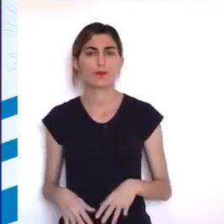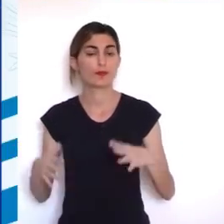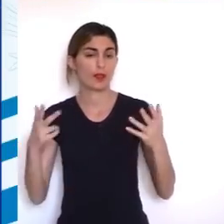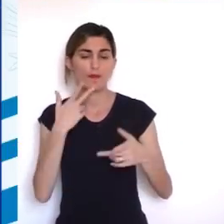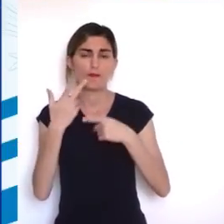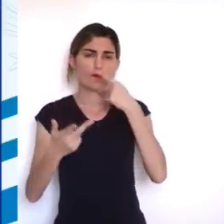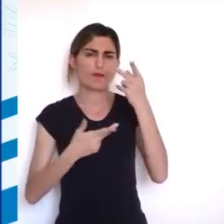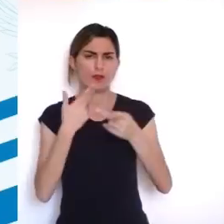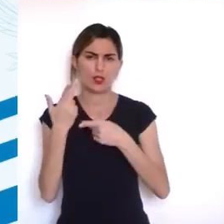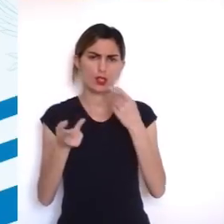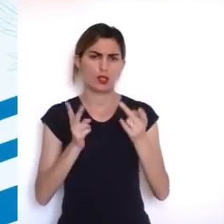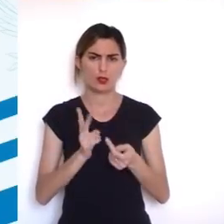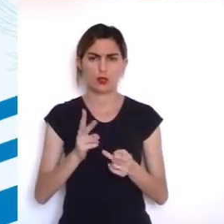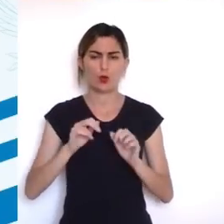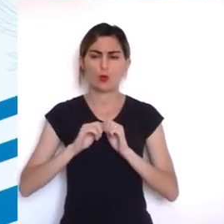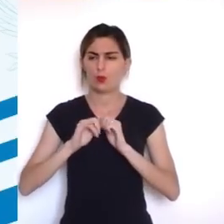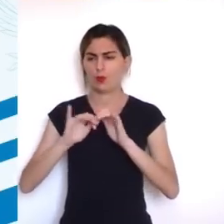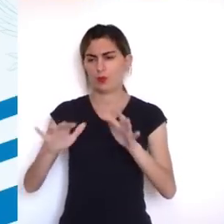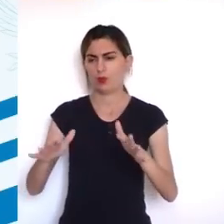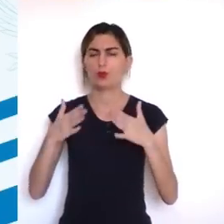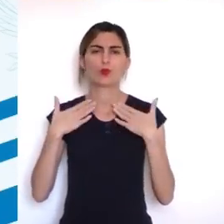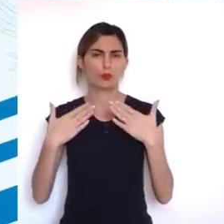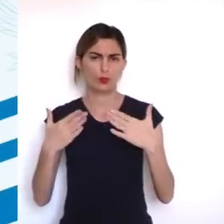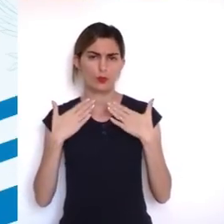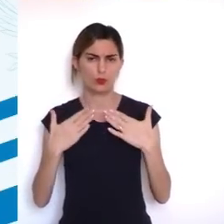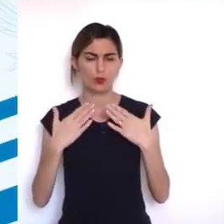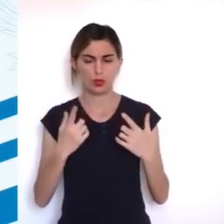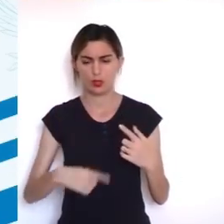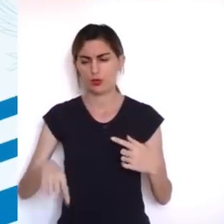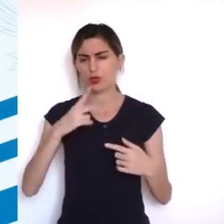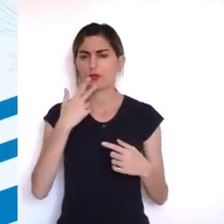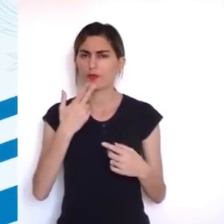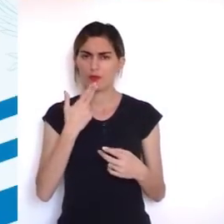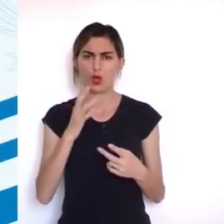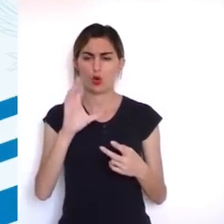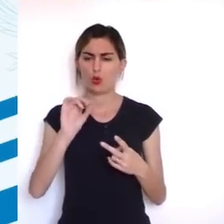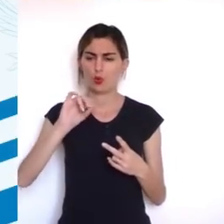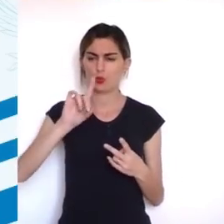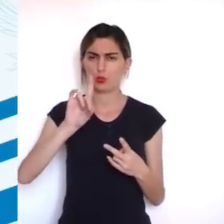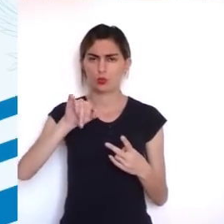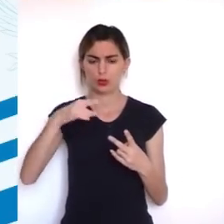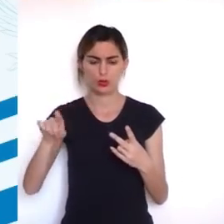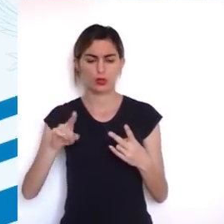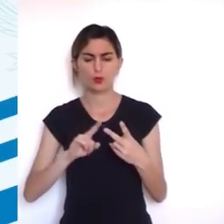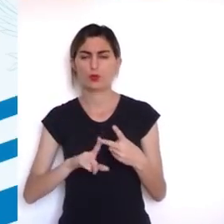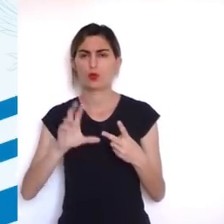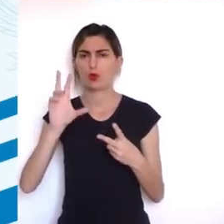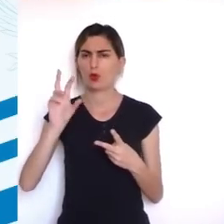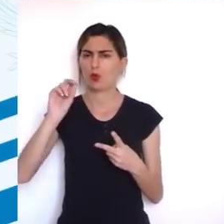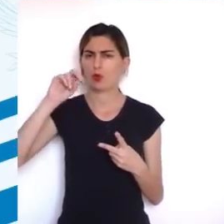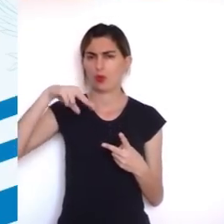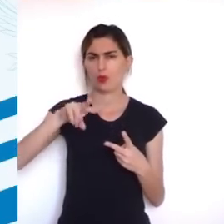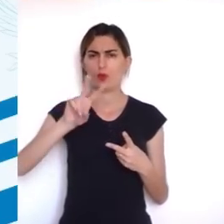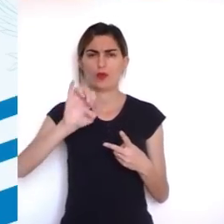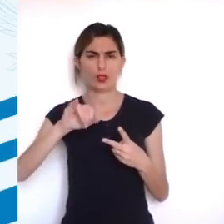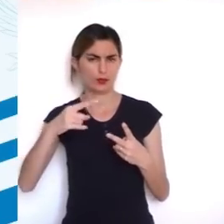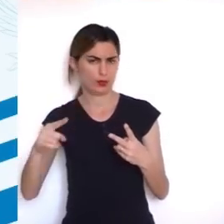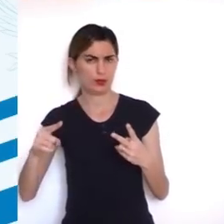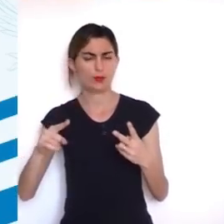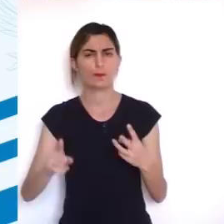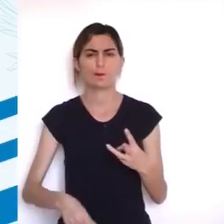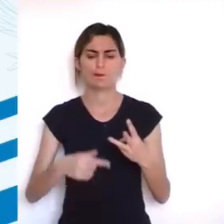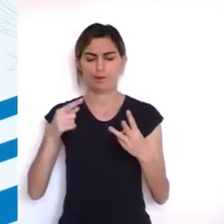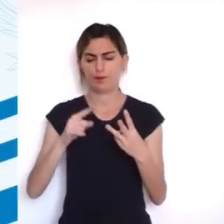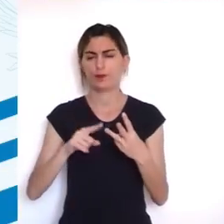convecção. Falando ainda sobre a propagação de calor. A gente falou sobre condução e